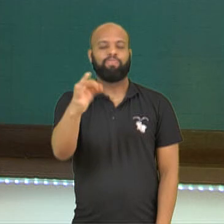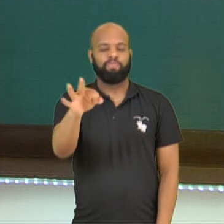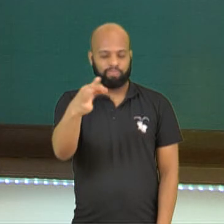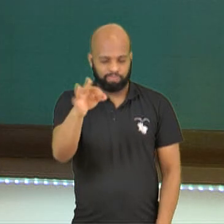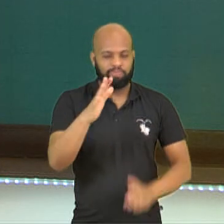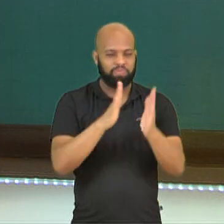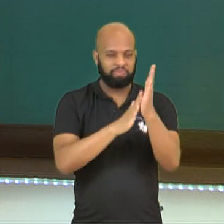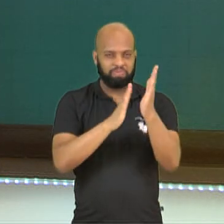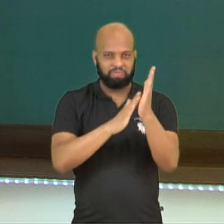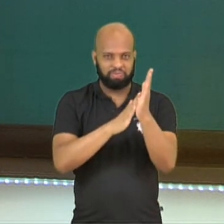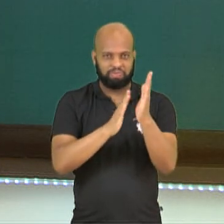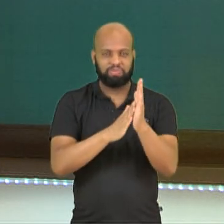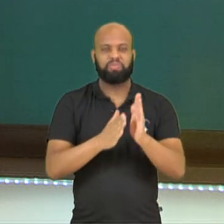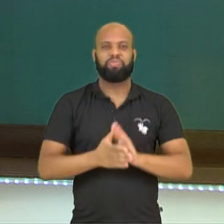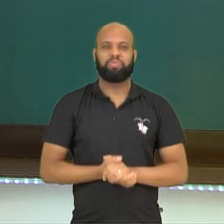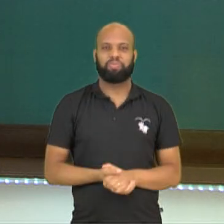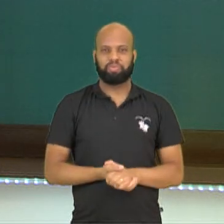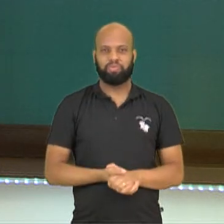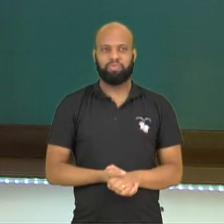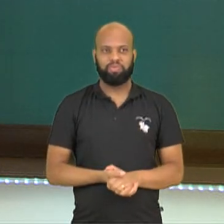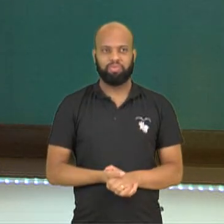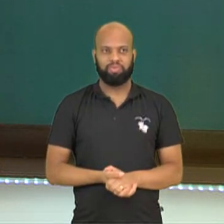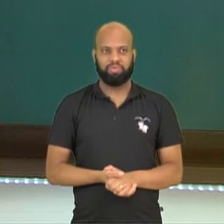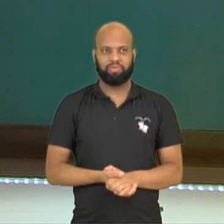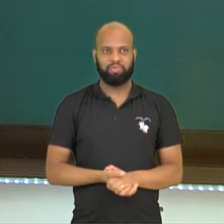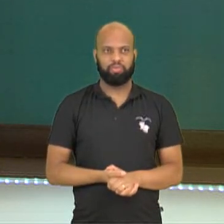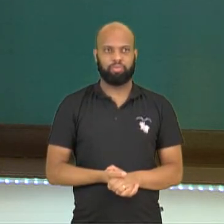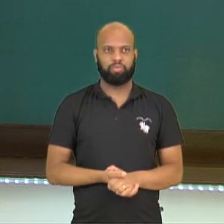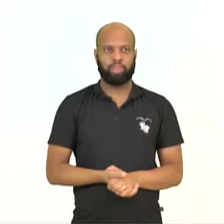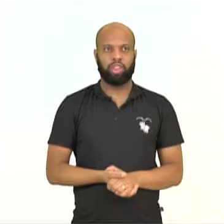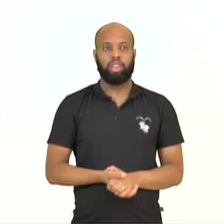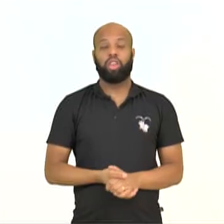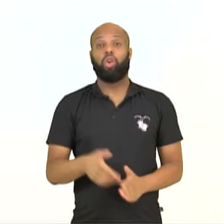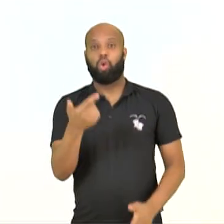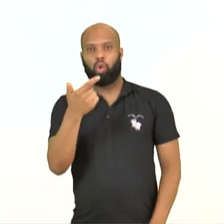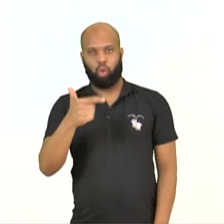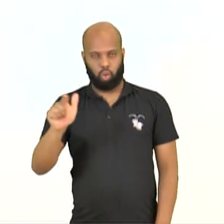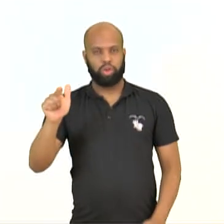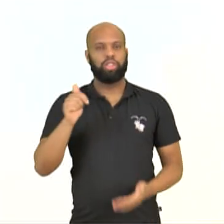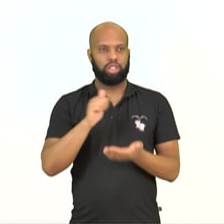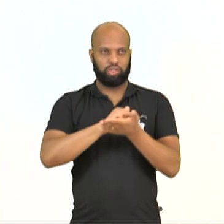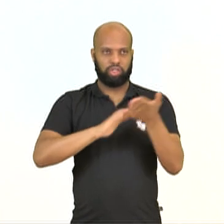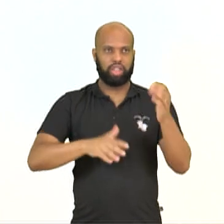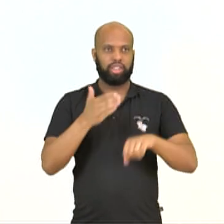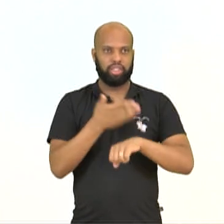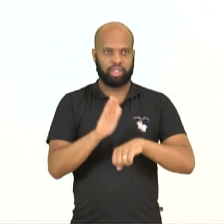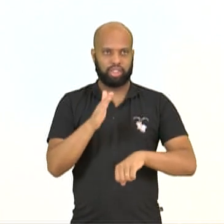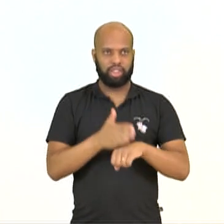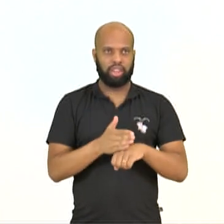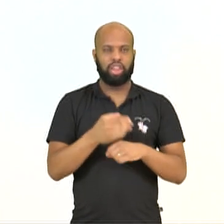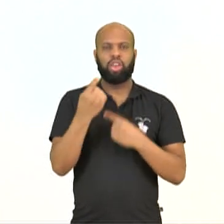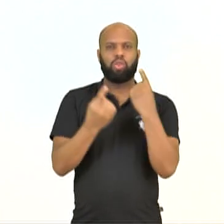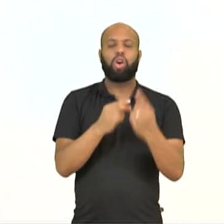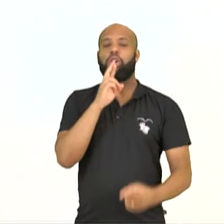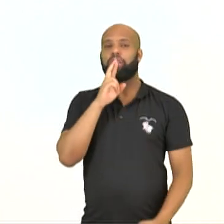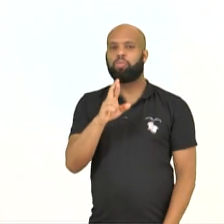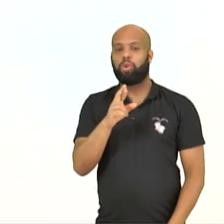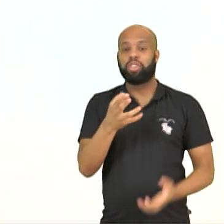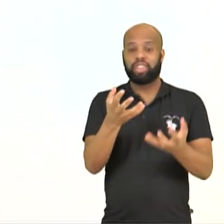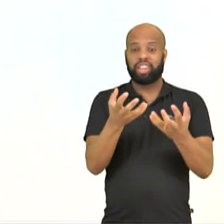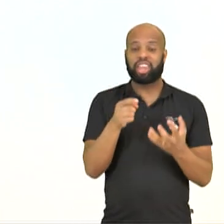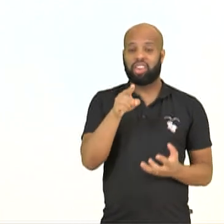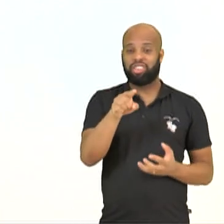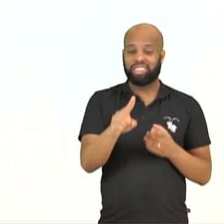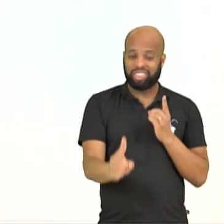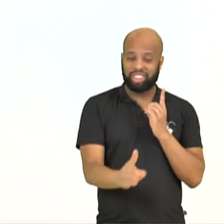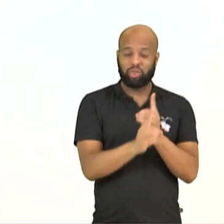está correto também. Muito bem, parabéns. E agora o 2 para você, olha lá. Qual o valor de y na igualdade?